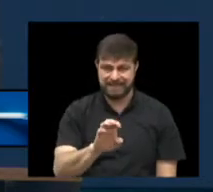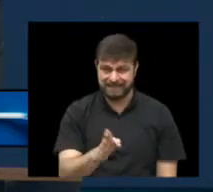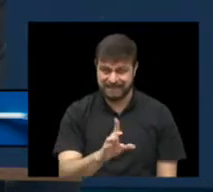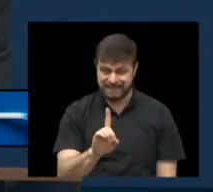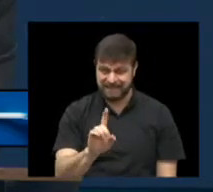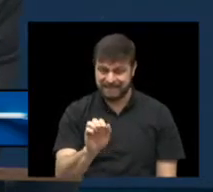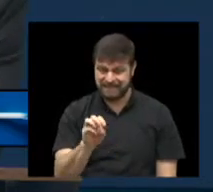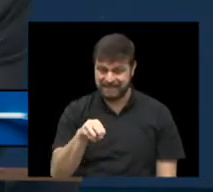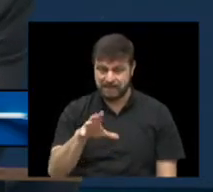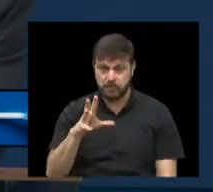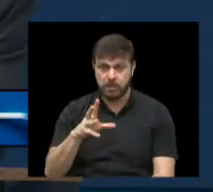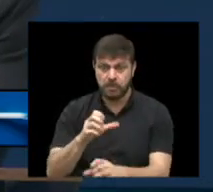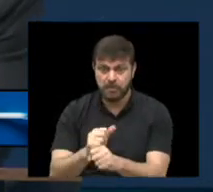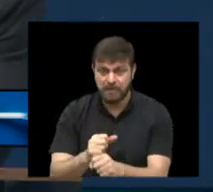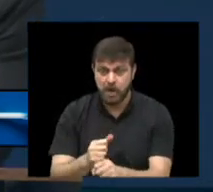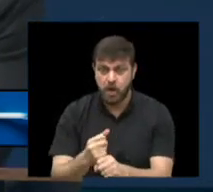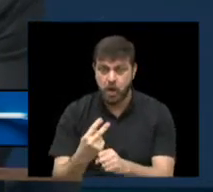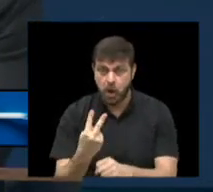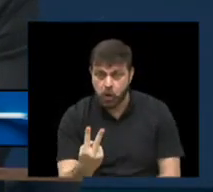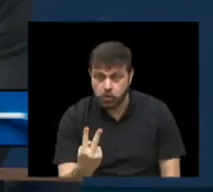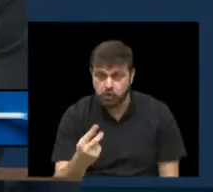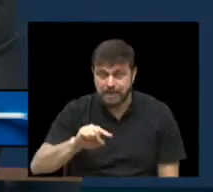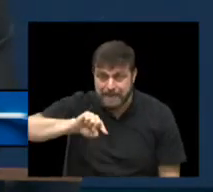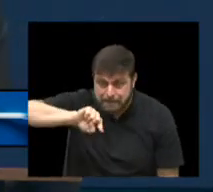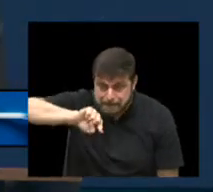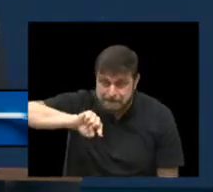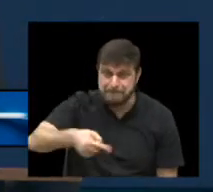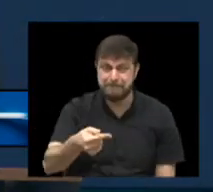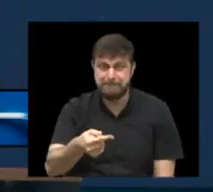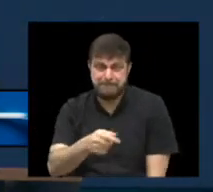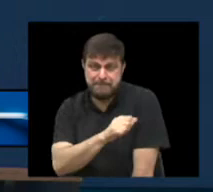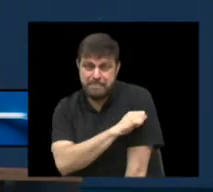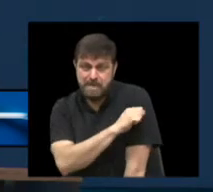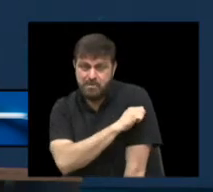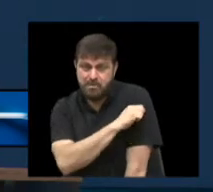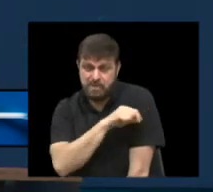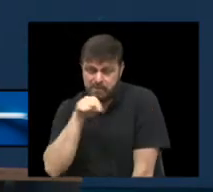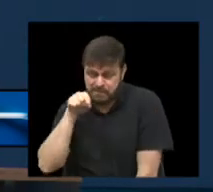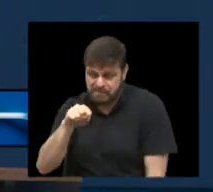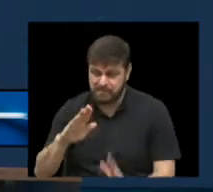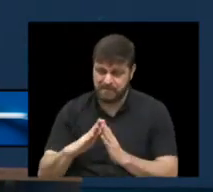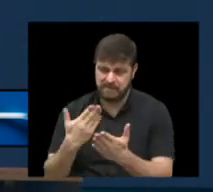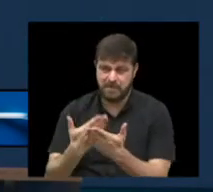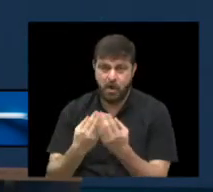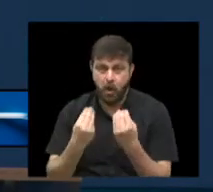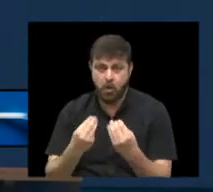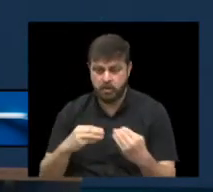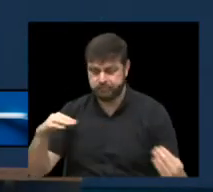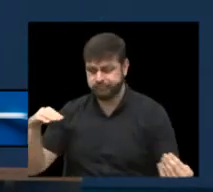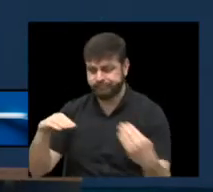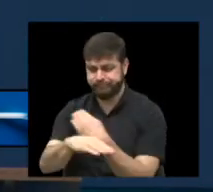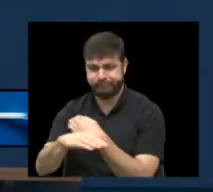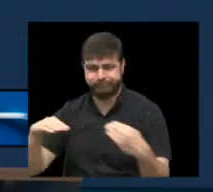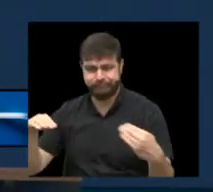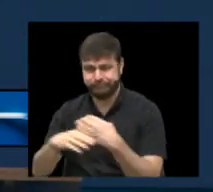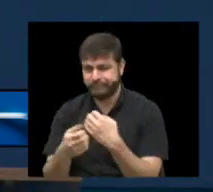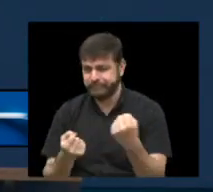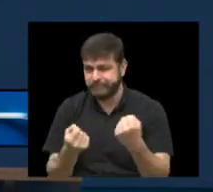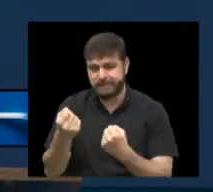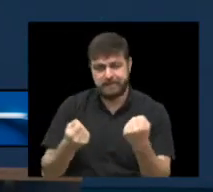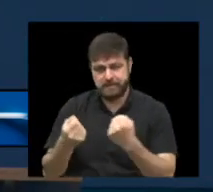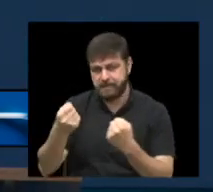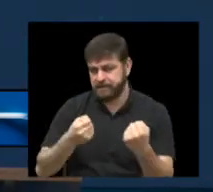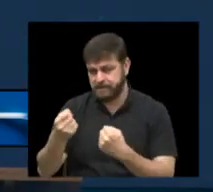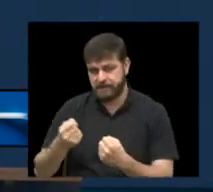imaginem o fluxo de veículos e o que iria acarretar esse viário.